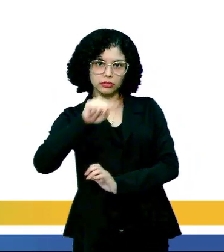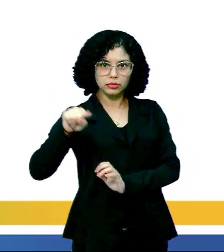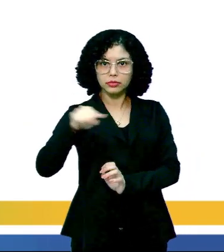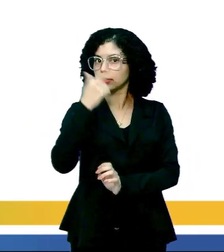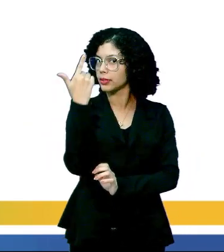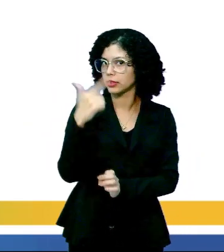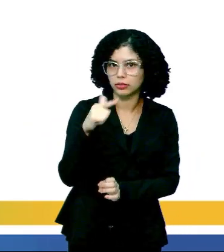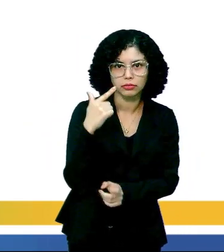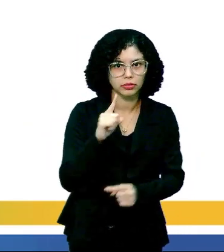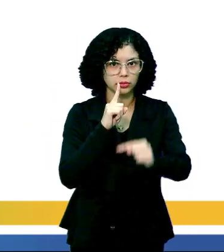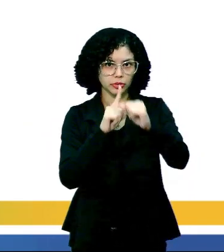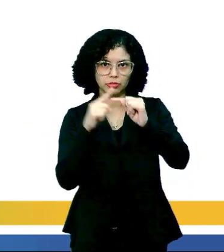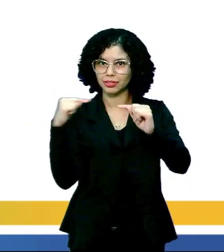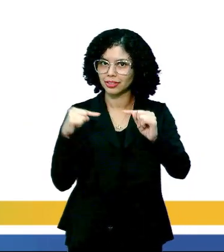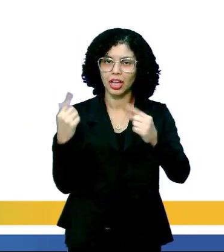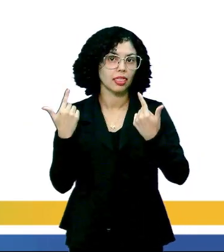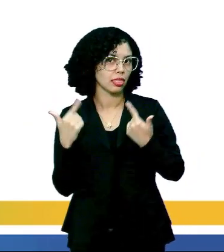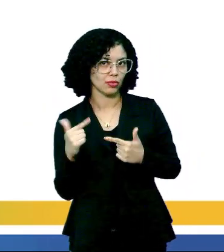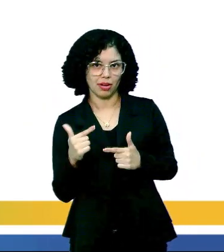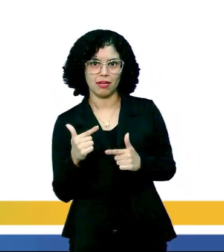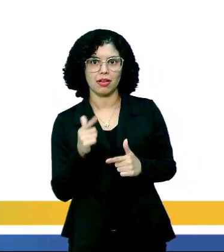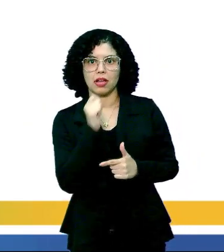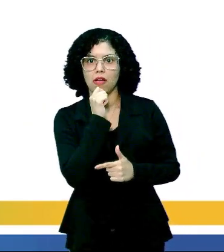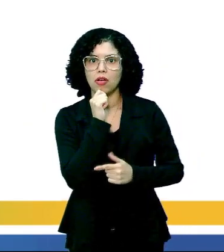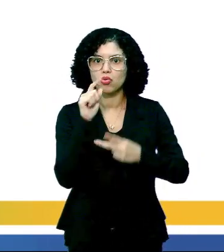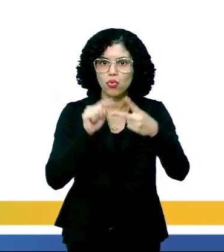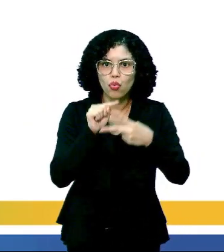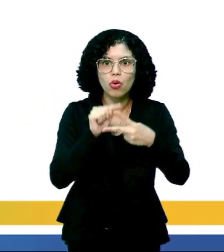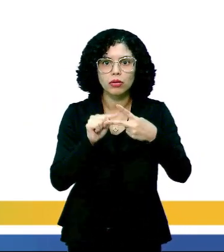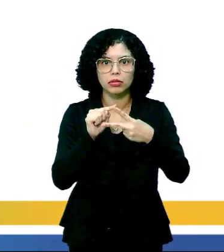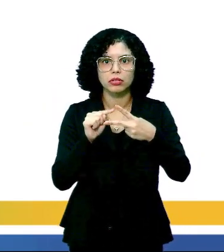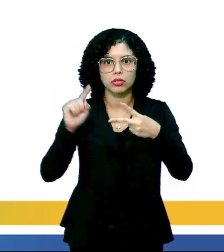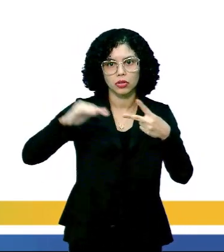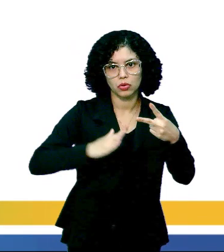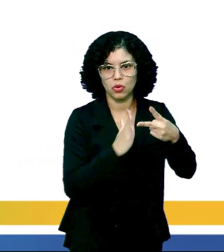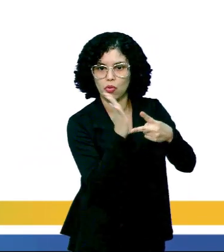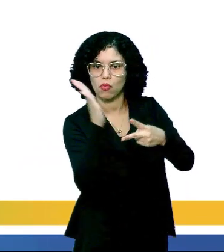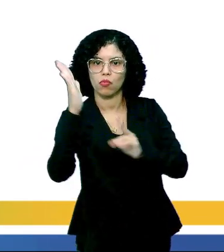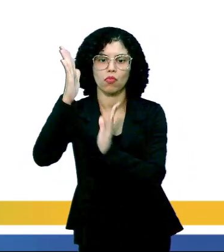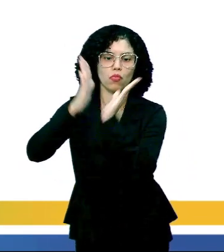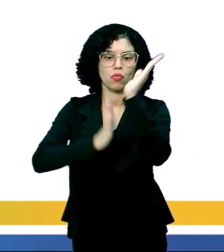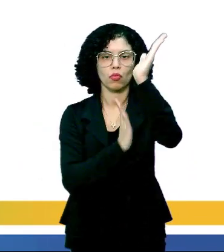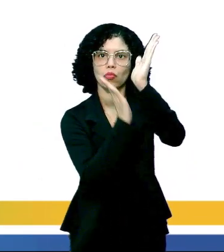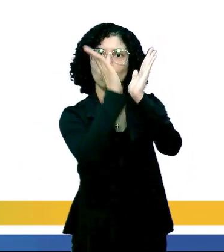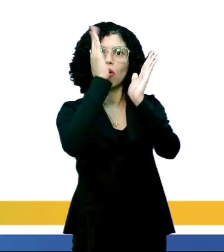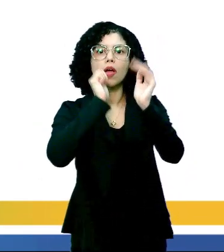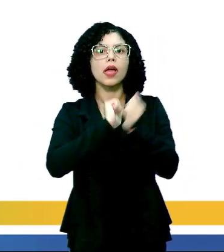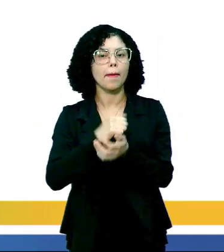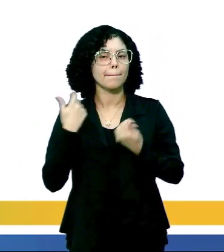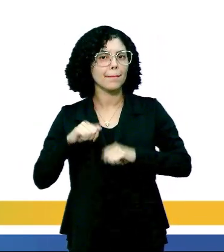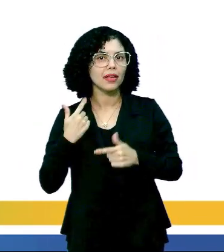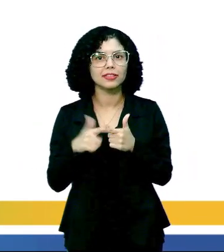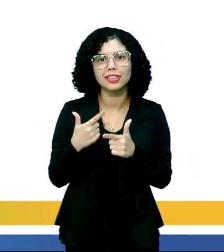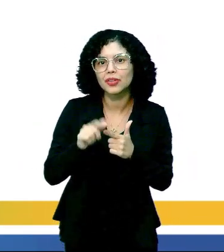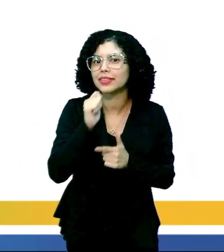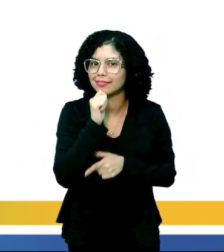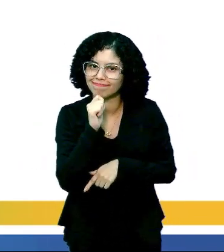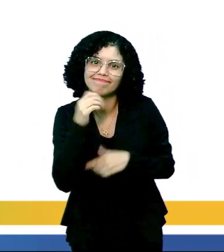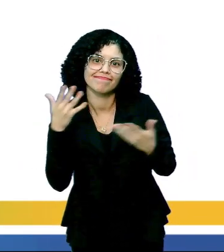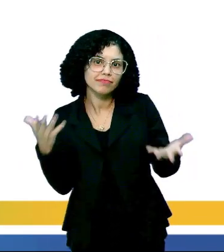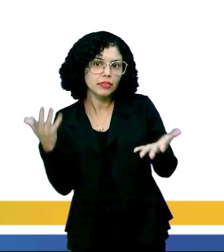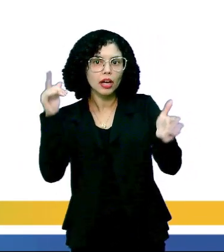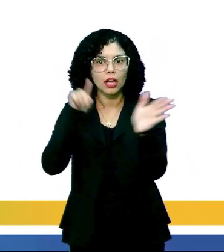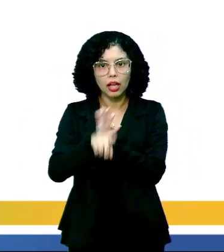tem carga. Então veja só, eu tenho duas partículas e uma onda. Se fala sempre partículas, mas não tem problema, tá, pessoal?